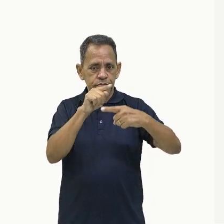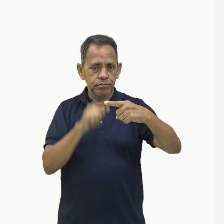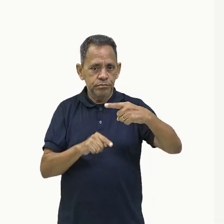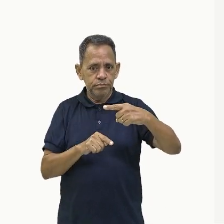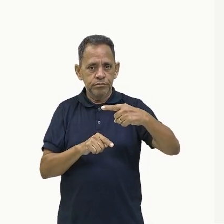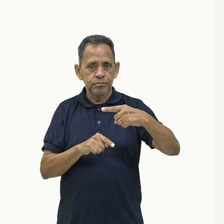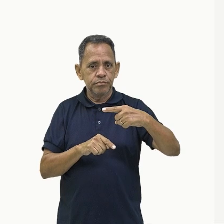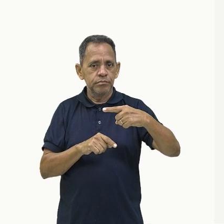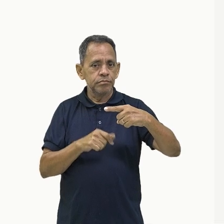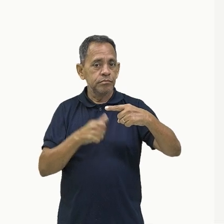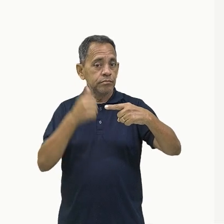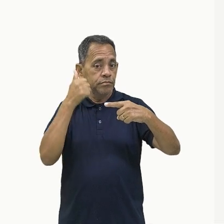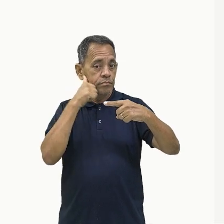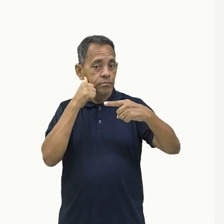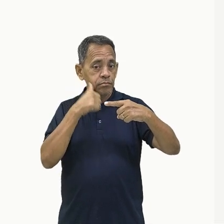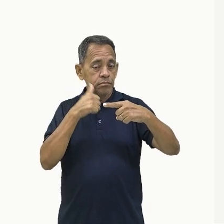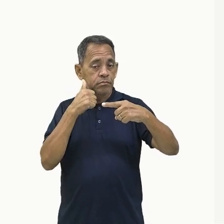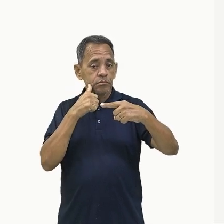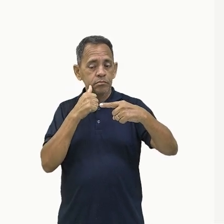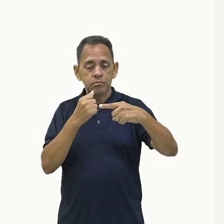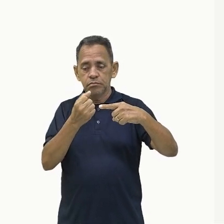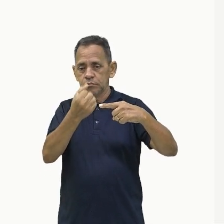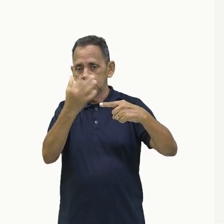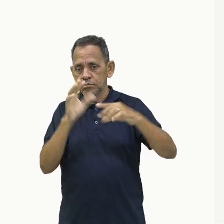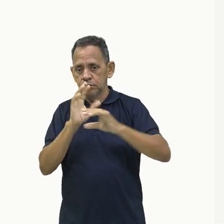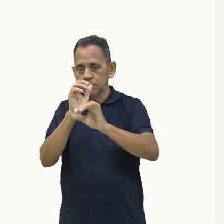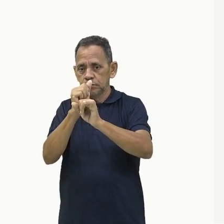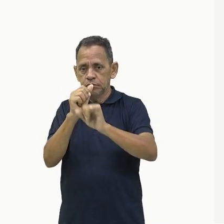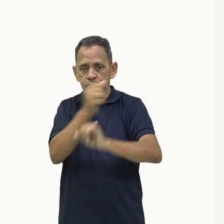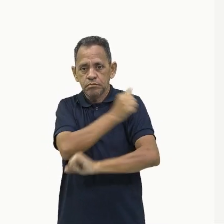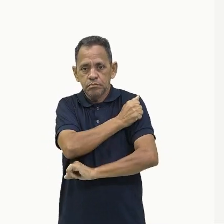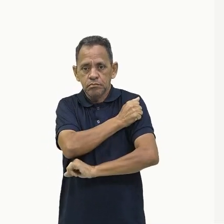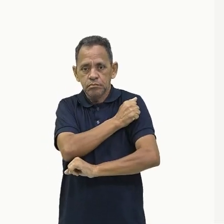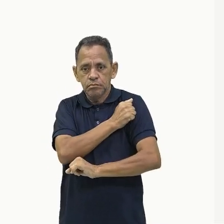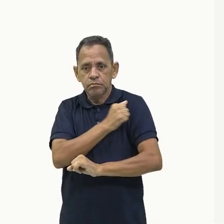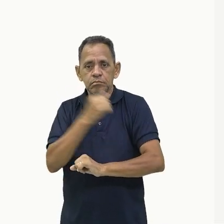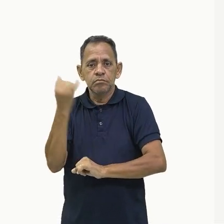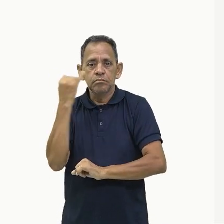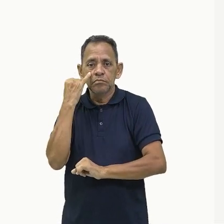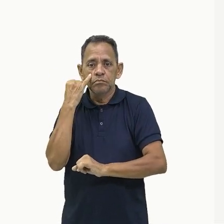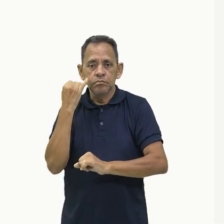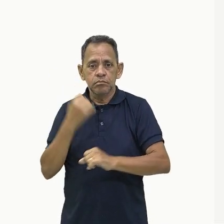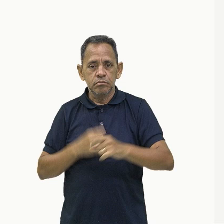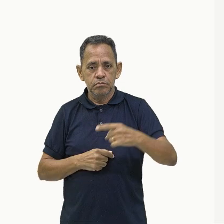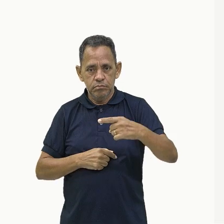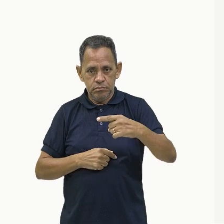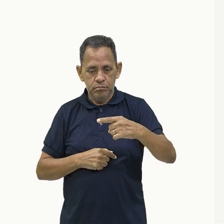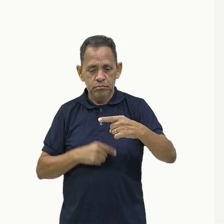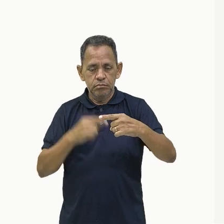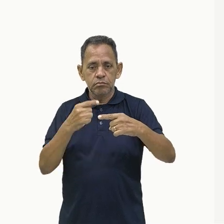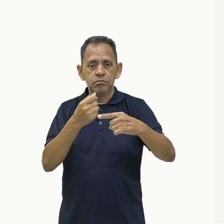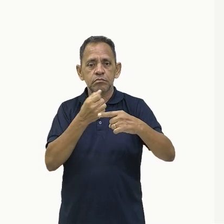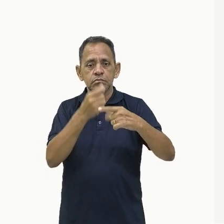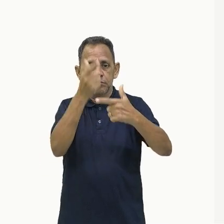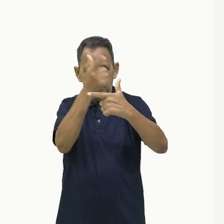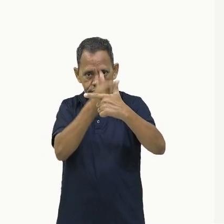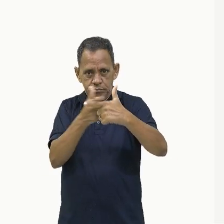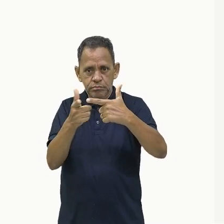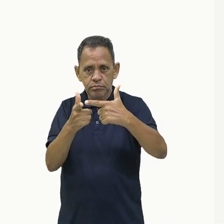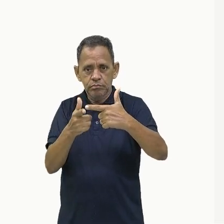de meninas e a quantidade total de alunos é dada pelo quociente. Quociente nós já sabemos que é a divisão, tá?